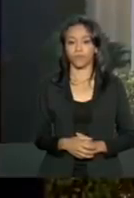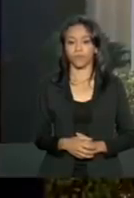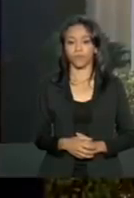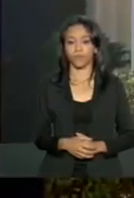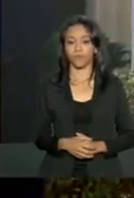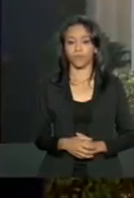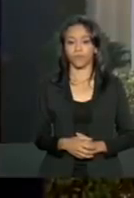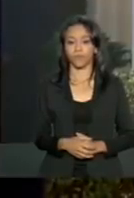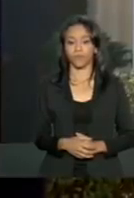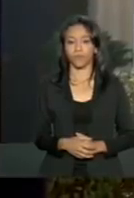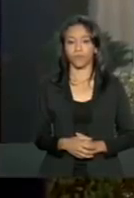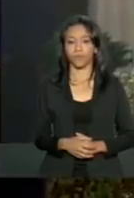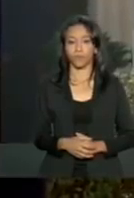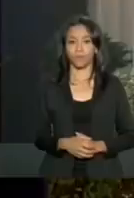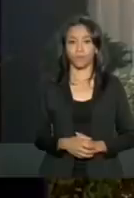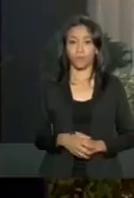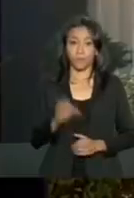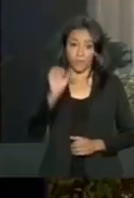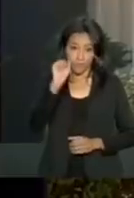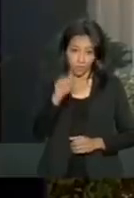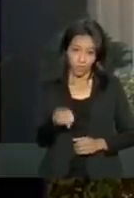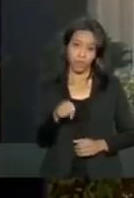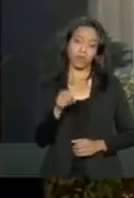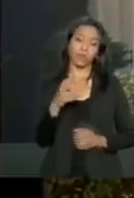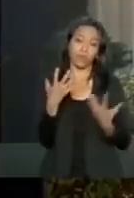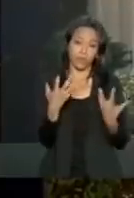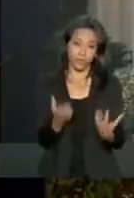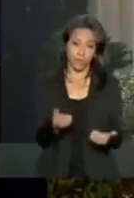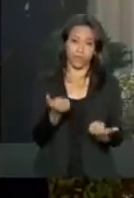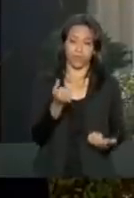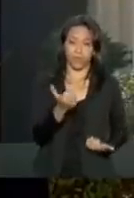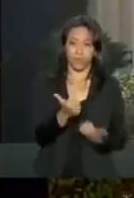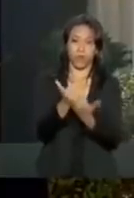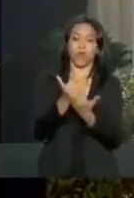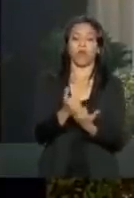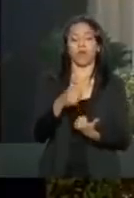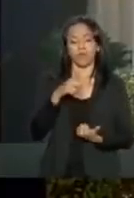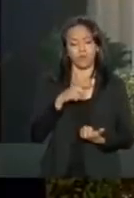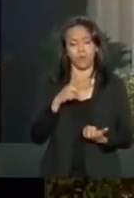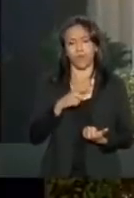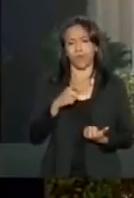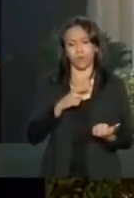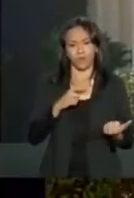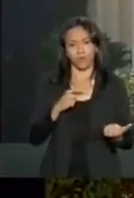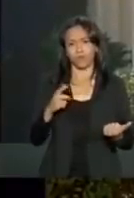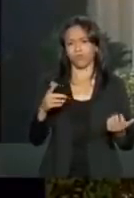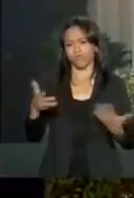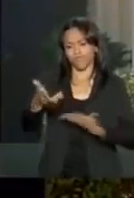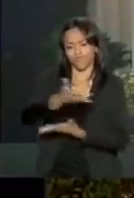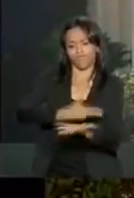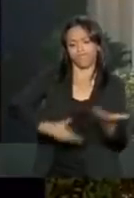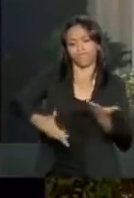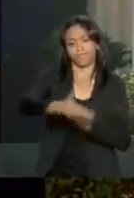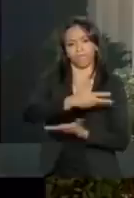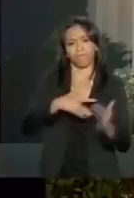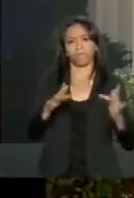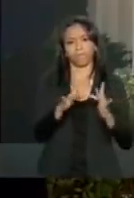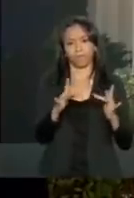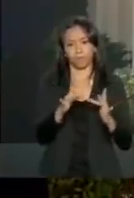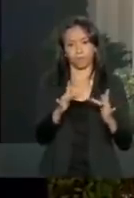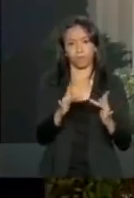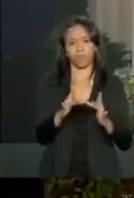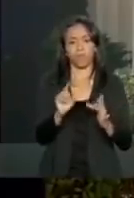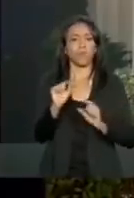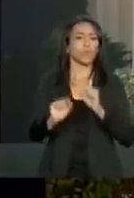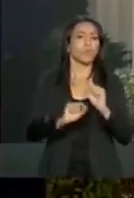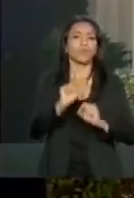the U.S. government going to apoiá-los? Temos um excelente relacionamento de várias formas. Trata-se apenas de um dos